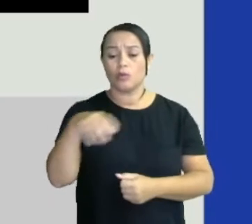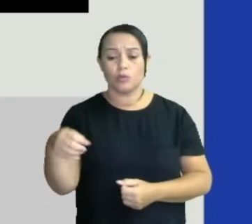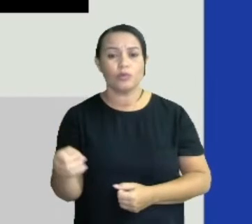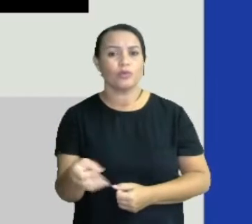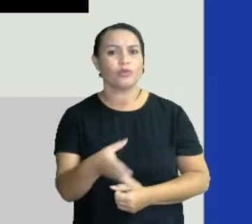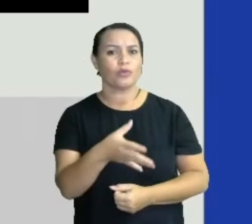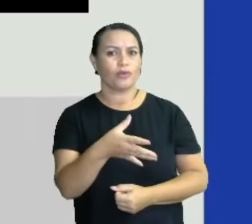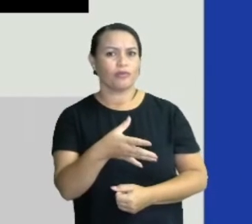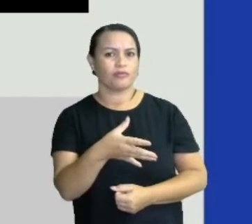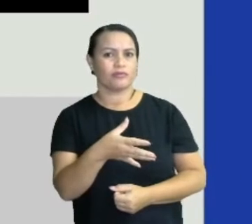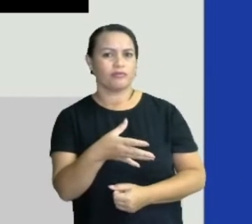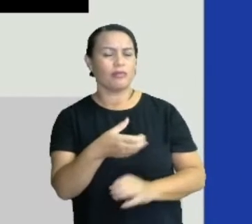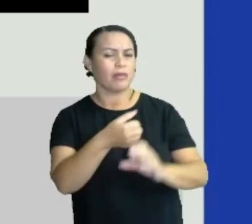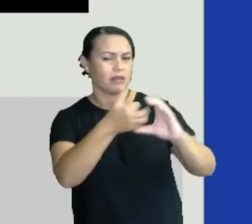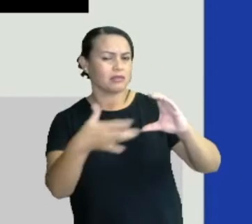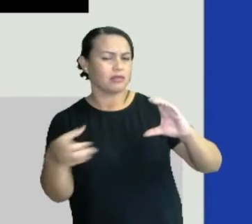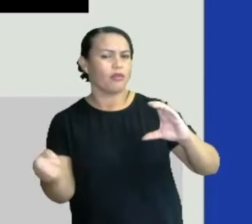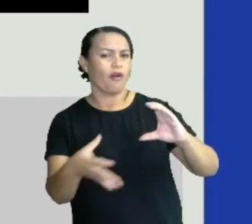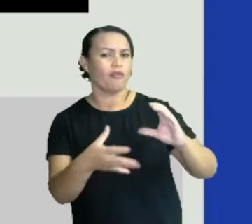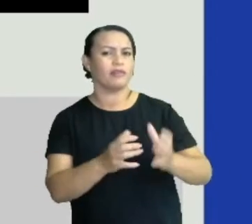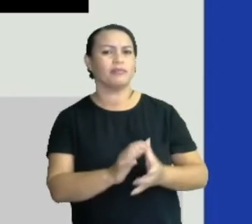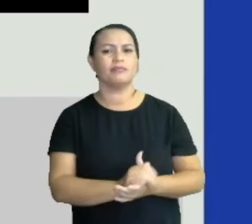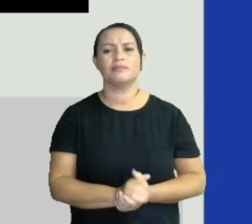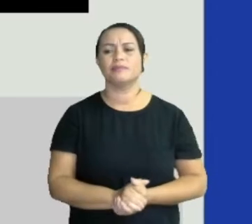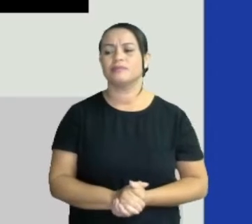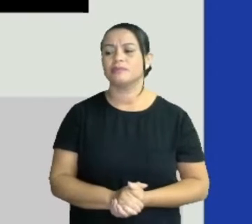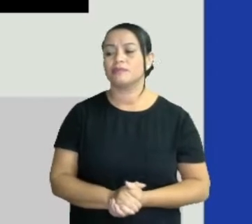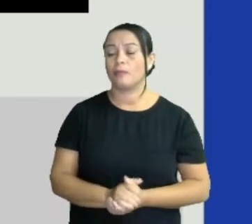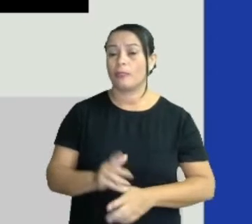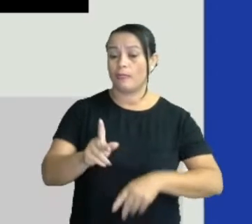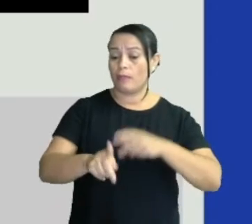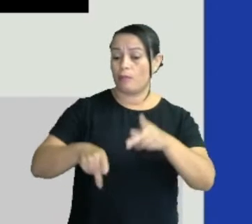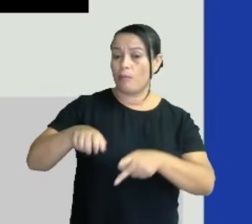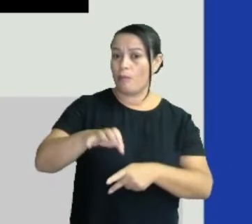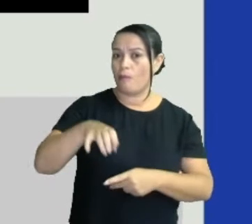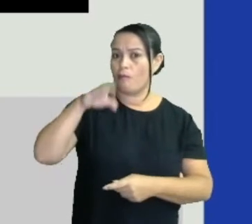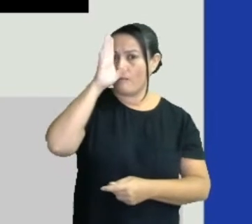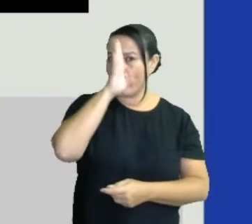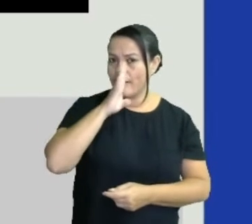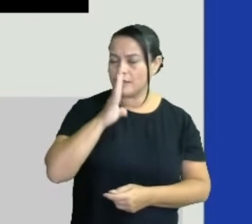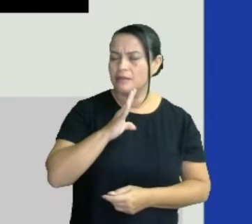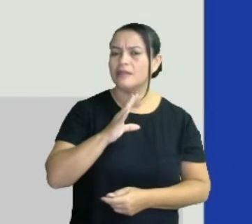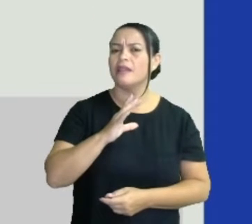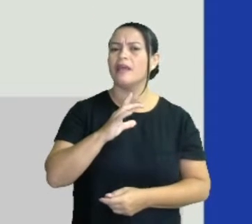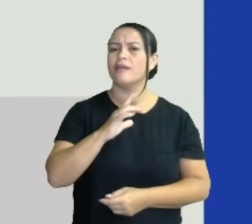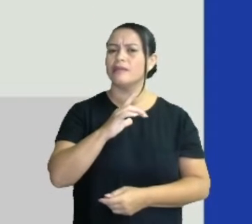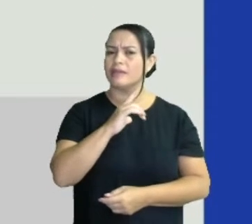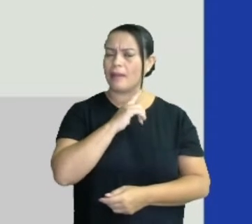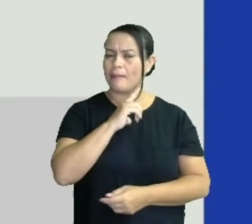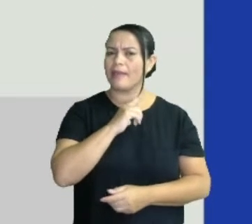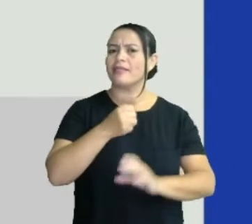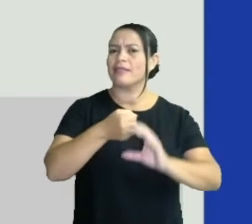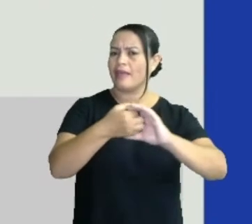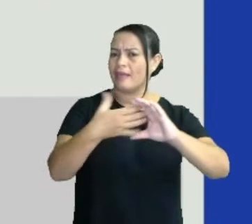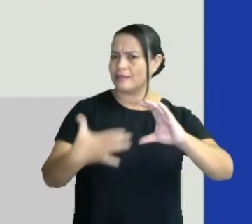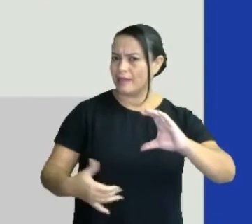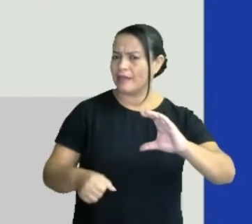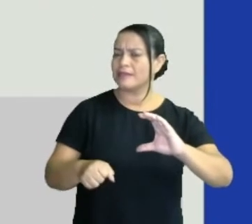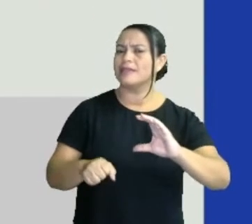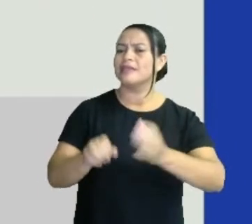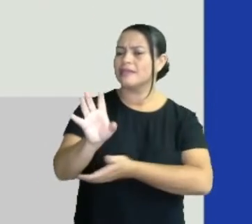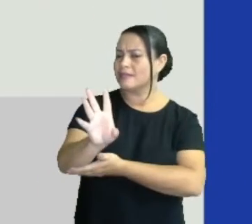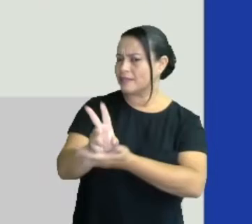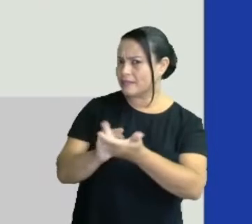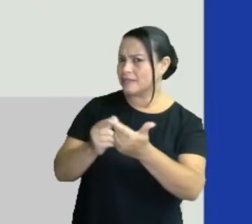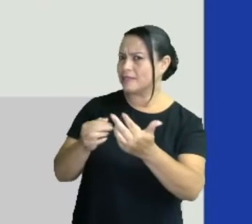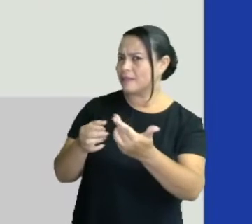novo para a gente. Então, o povo brasileiro, ele depende dessas características. Então, quando